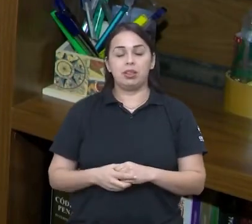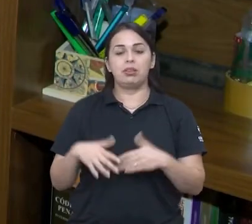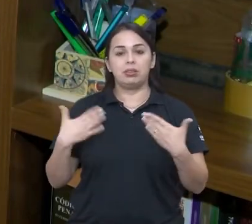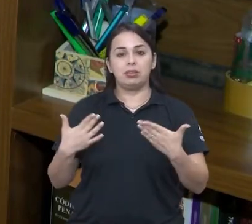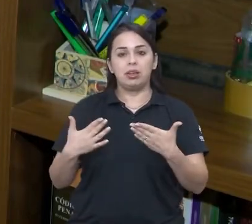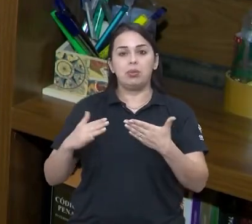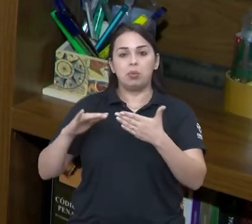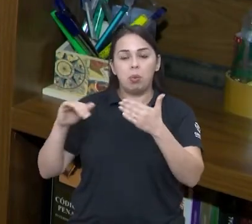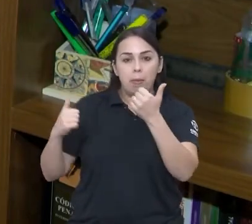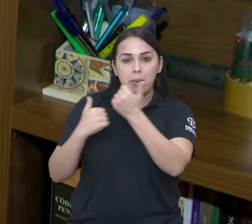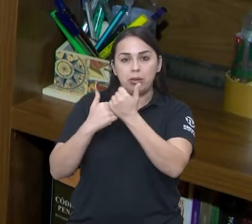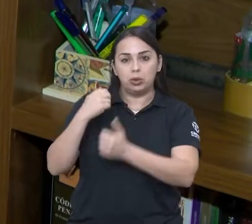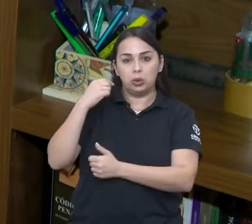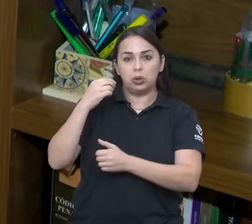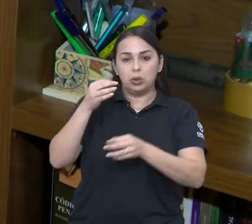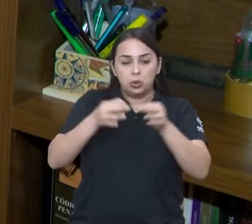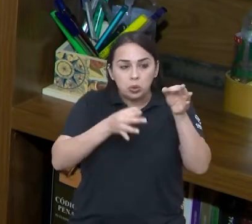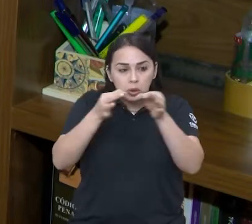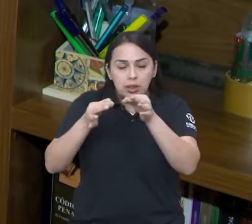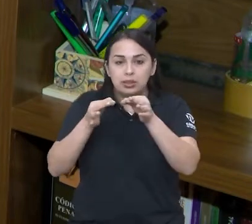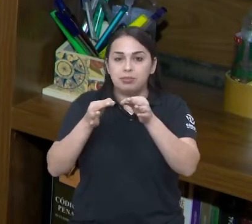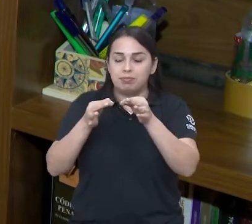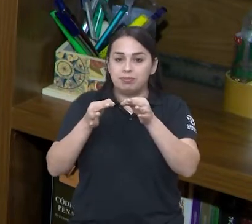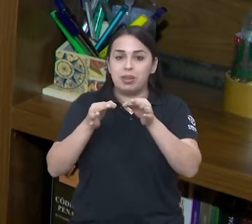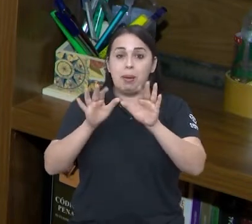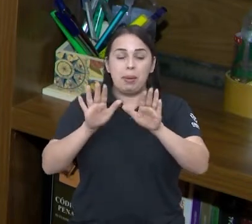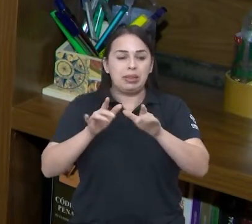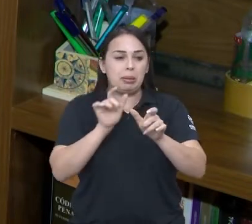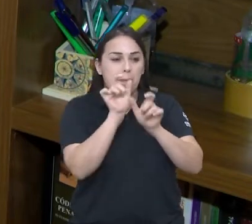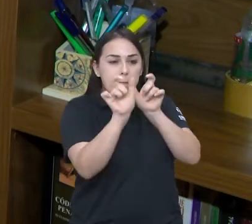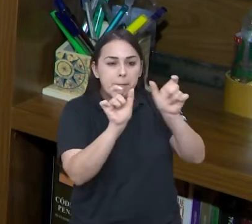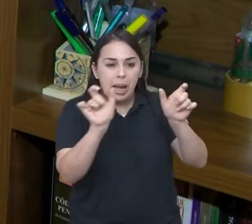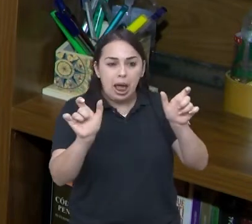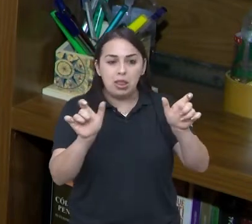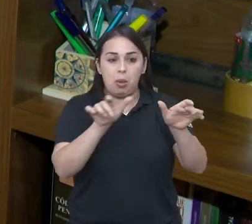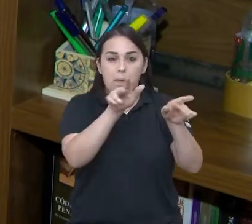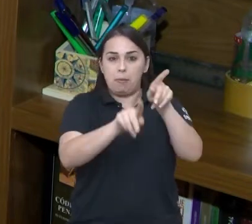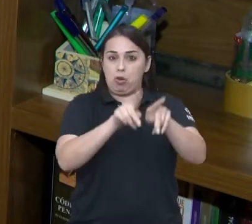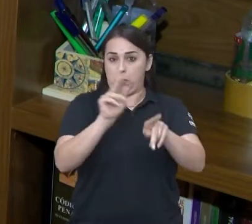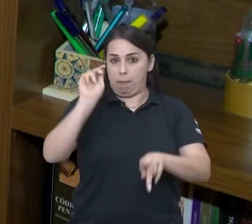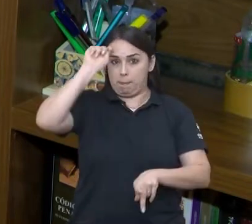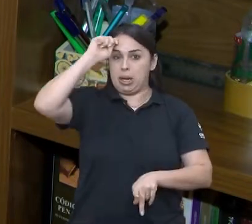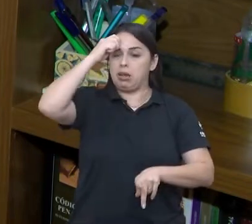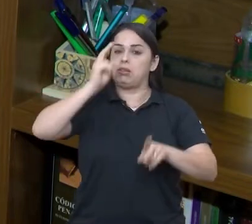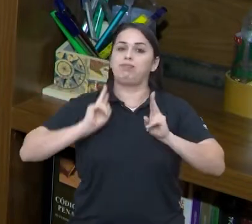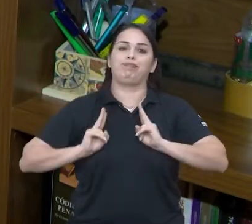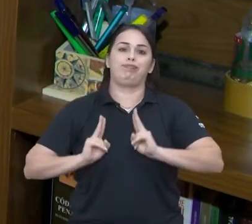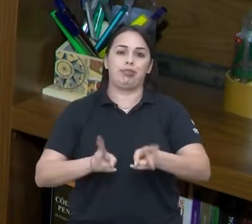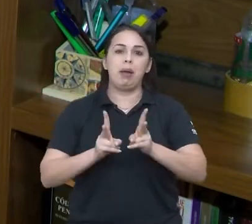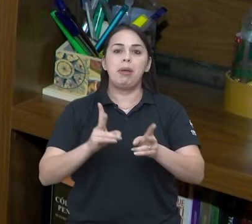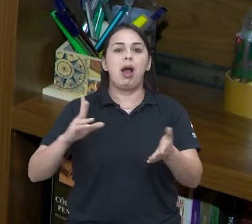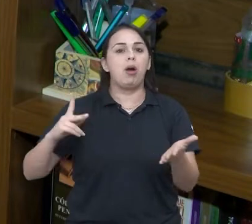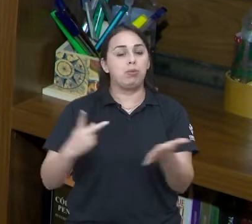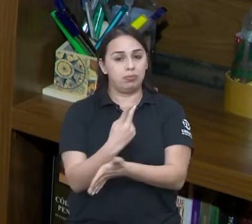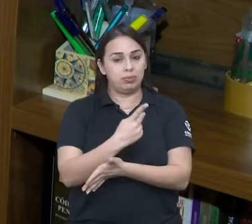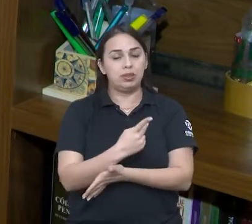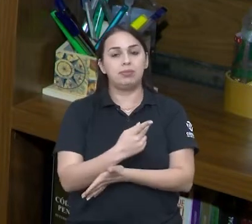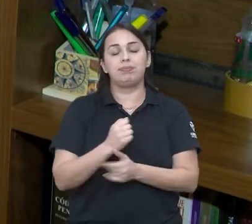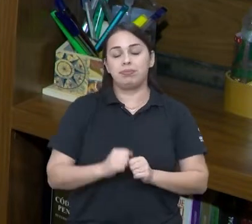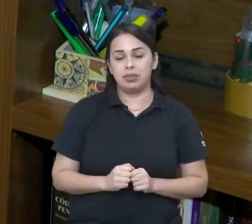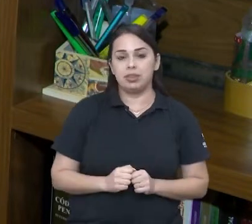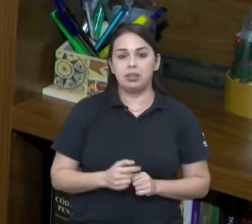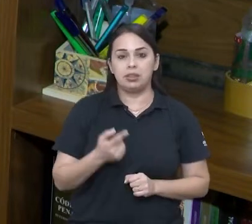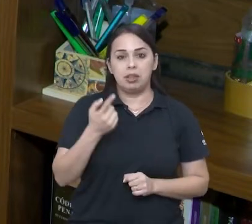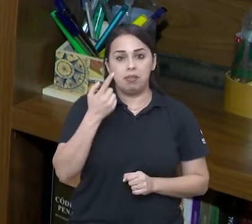jurídico significativo, né? E as mazelas contra o povo negro, o povo preto, né, ainda continua.